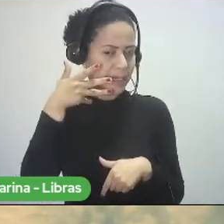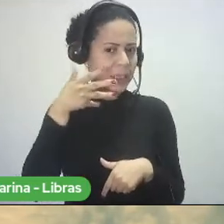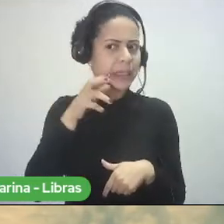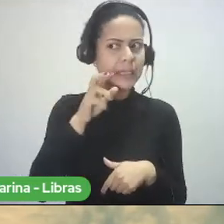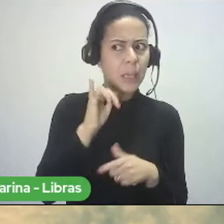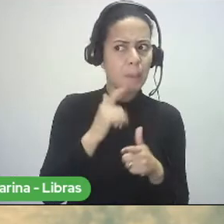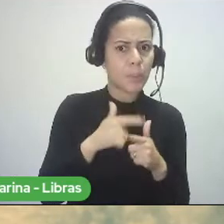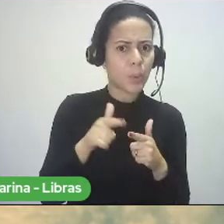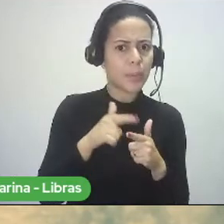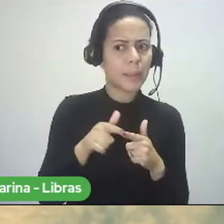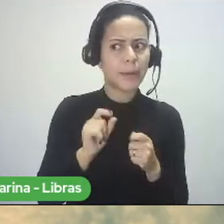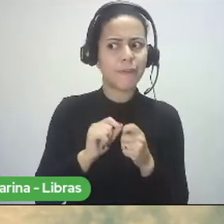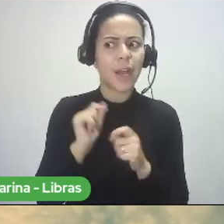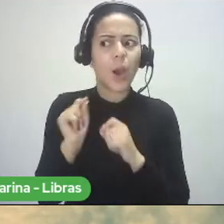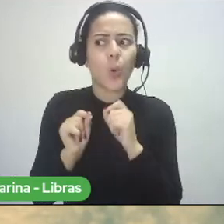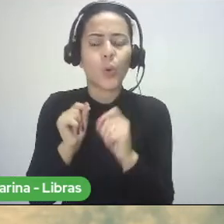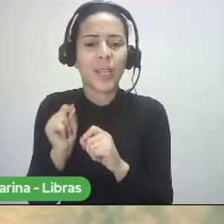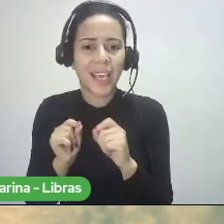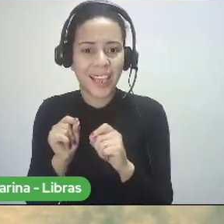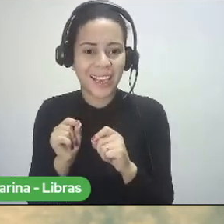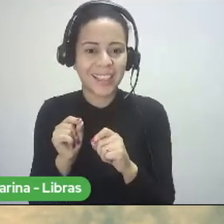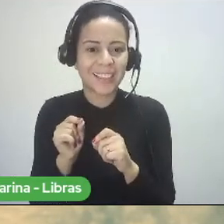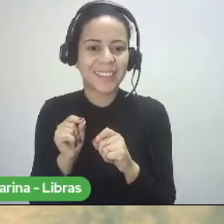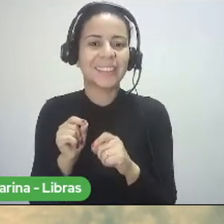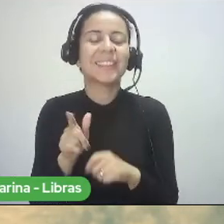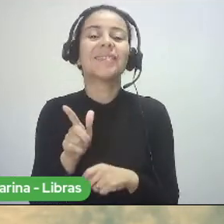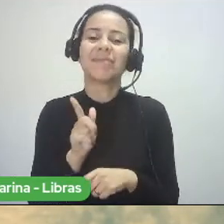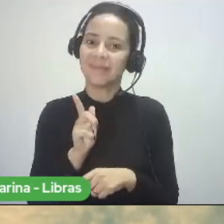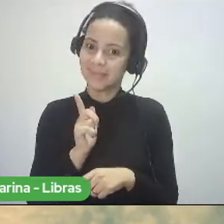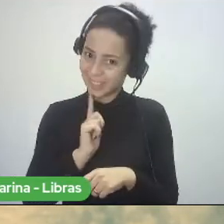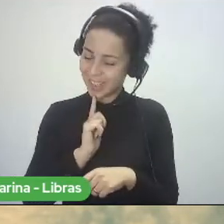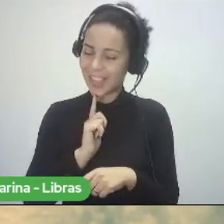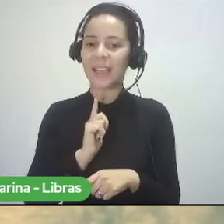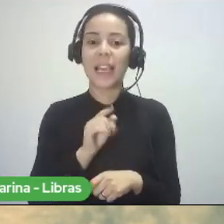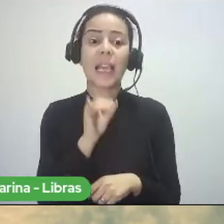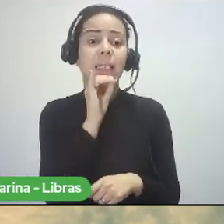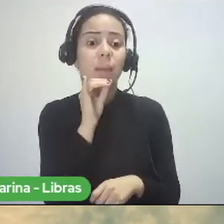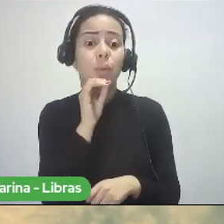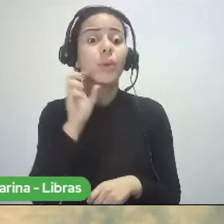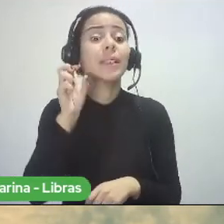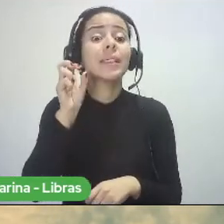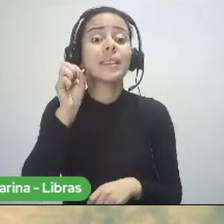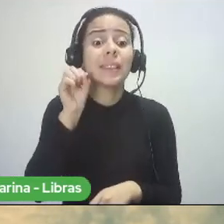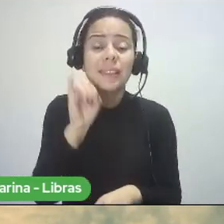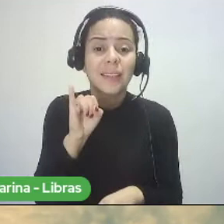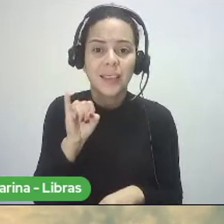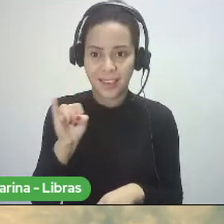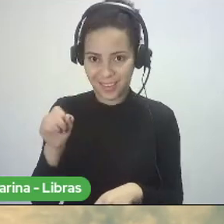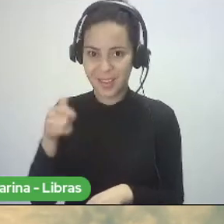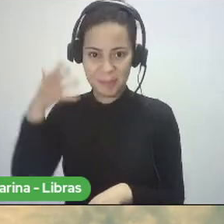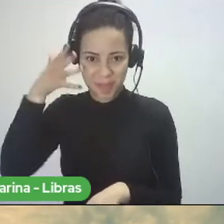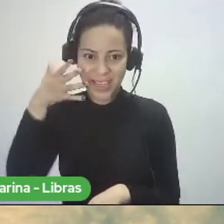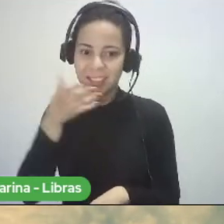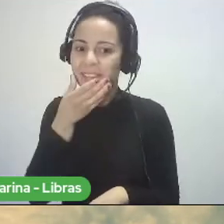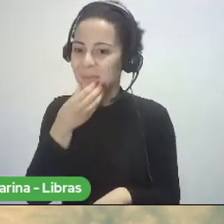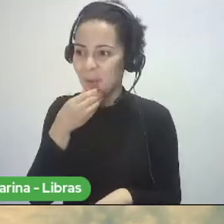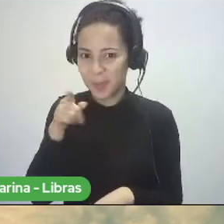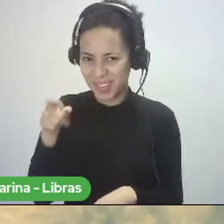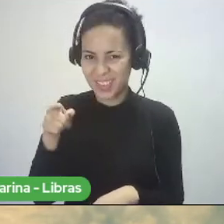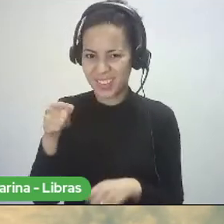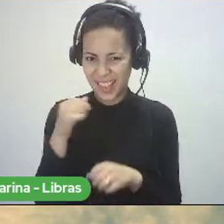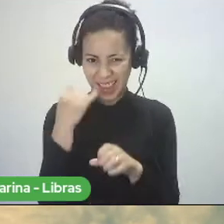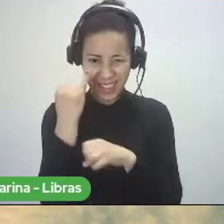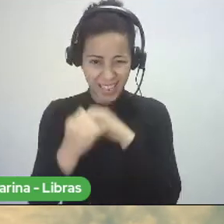um exemplo ao vivo, né? Vai que o Sixel não consegue se conectar de novo, né? A internet dele caiu